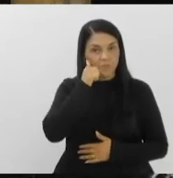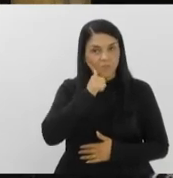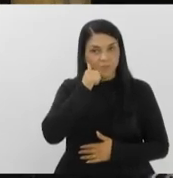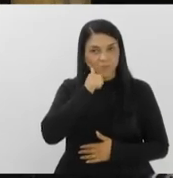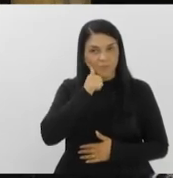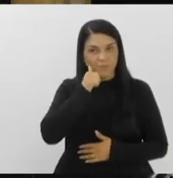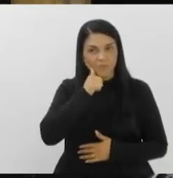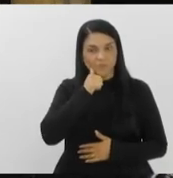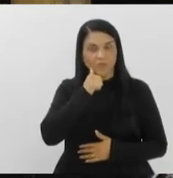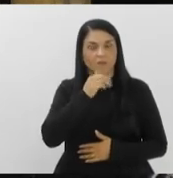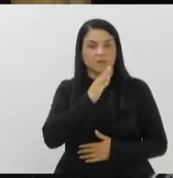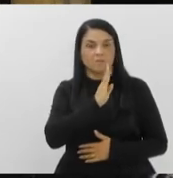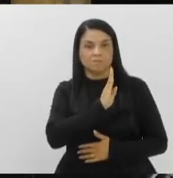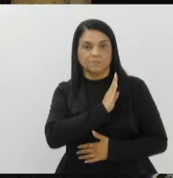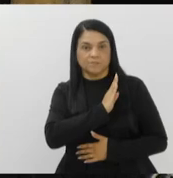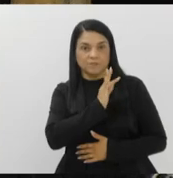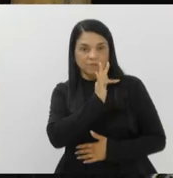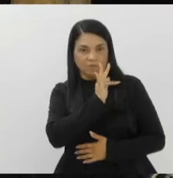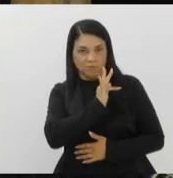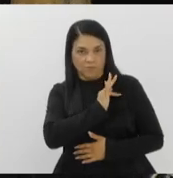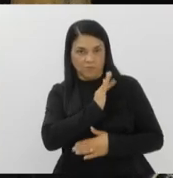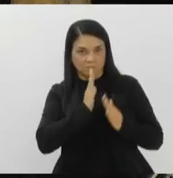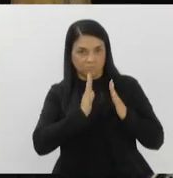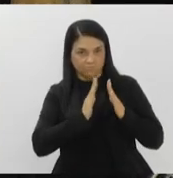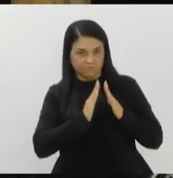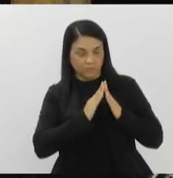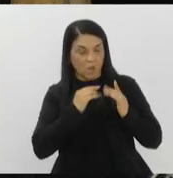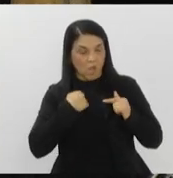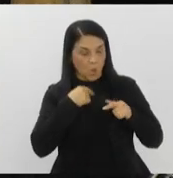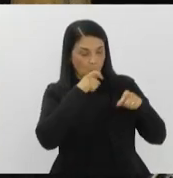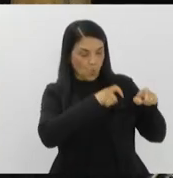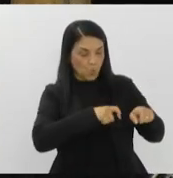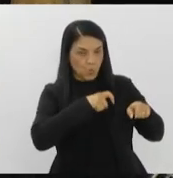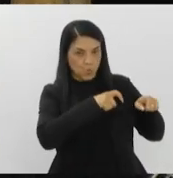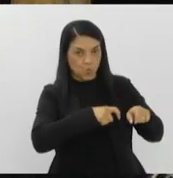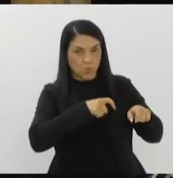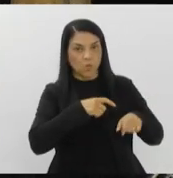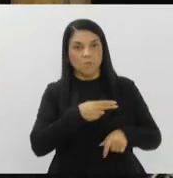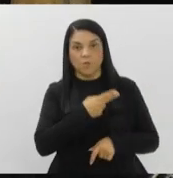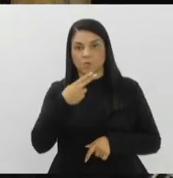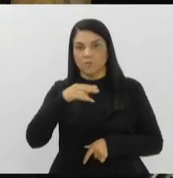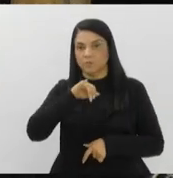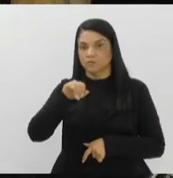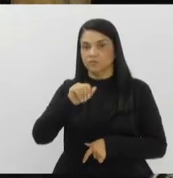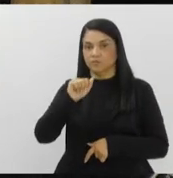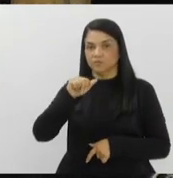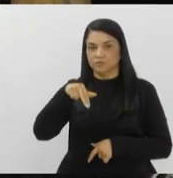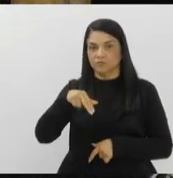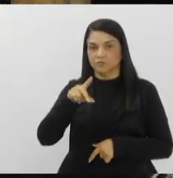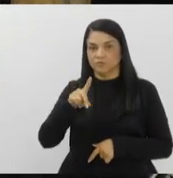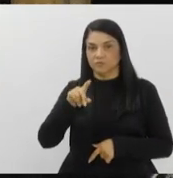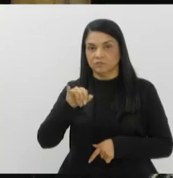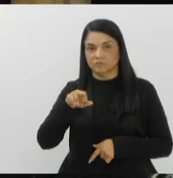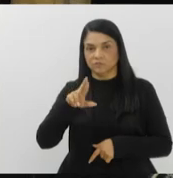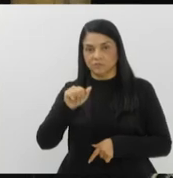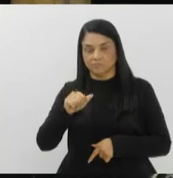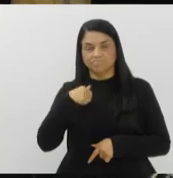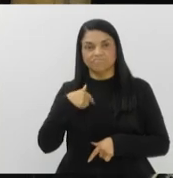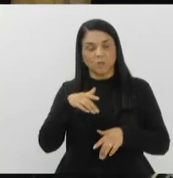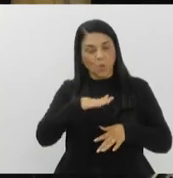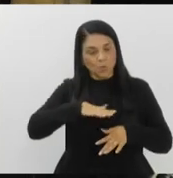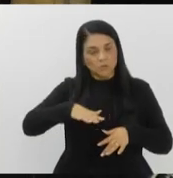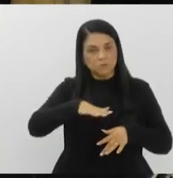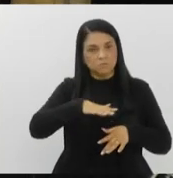da Baixada Fluminense, eu sou produtora rural, meu nome é Jandira. A gente tem um espaço ali,